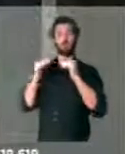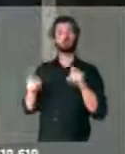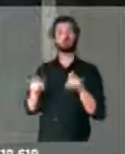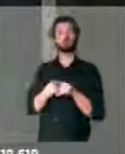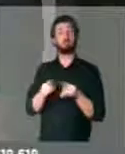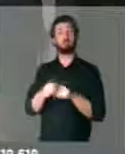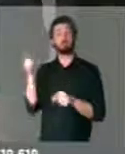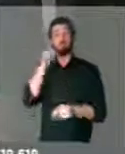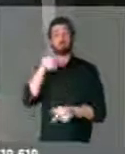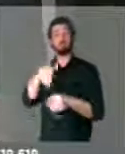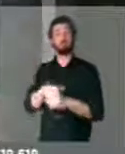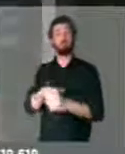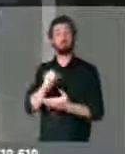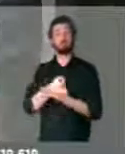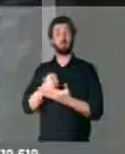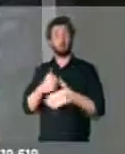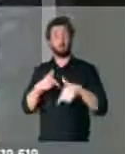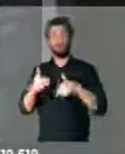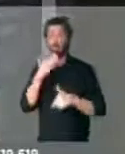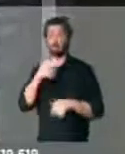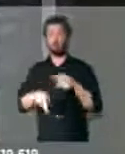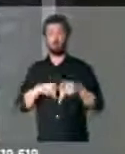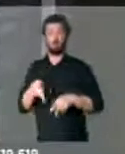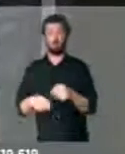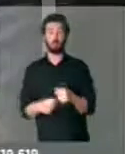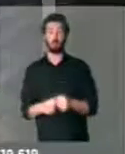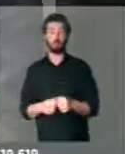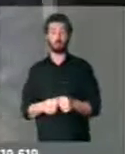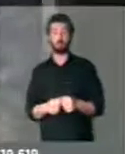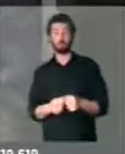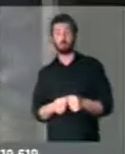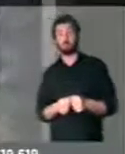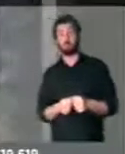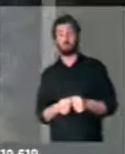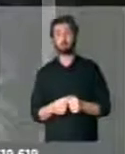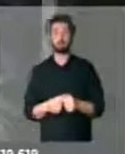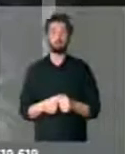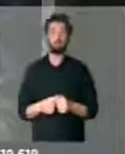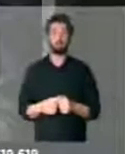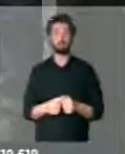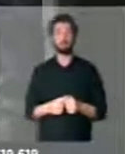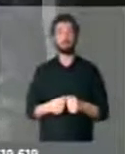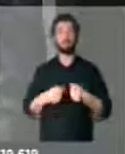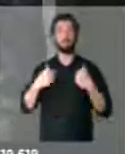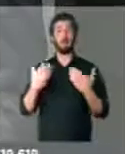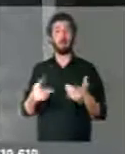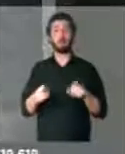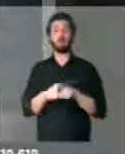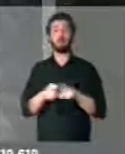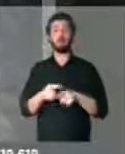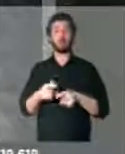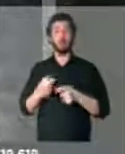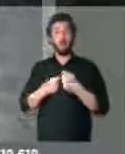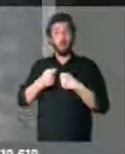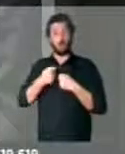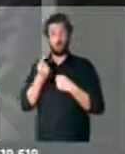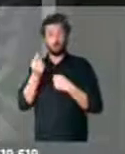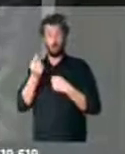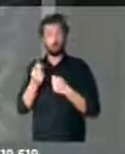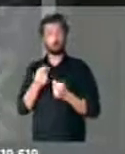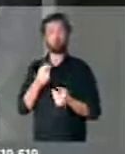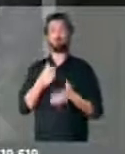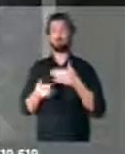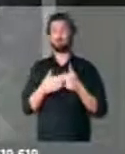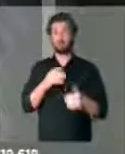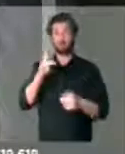possamos voltar a gerar empregos à população brasileira. E como ação de contenção de gastos, mesmo